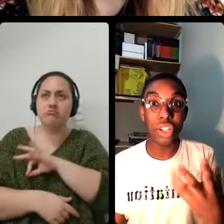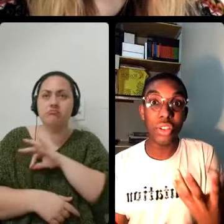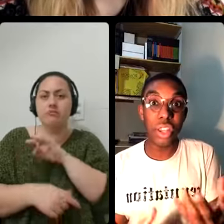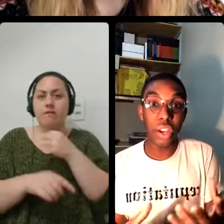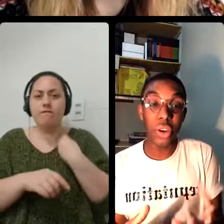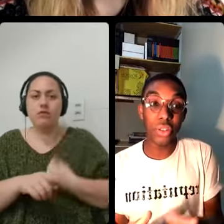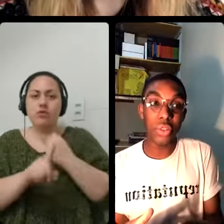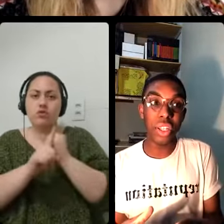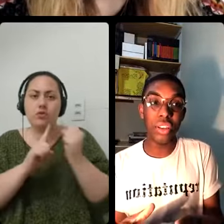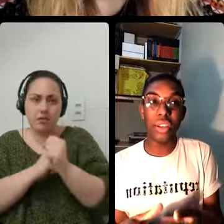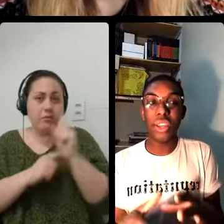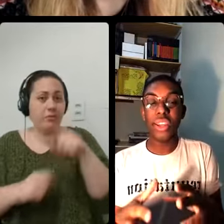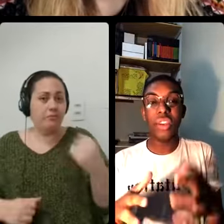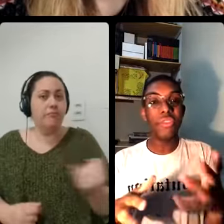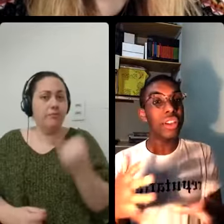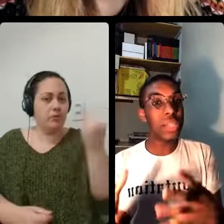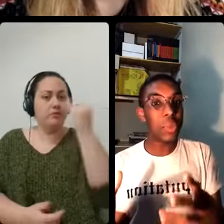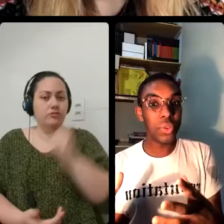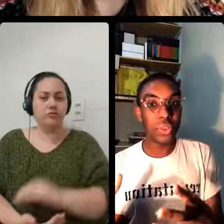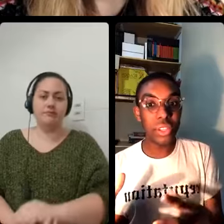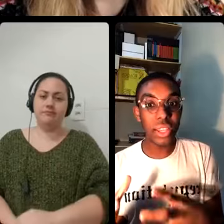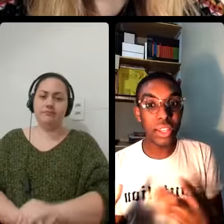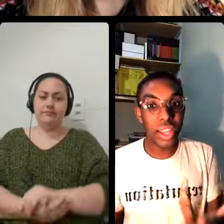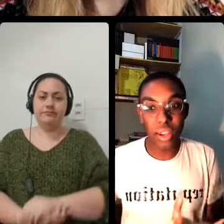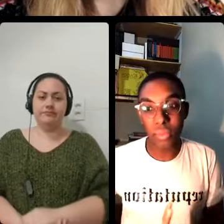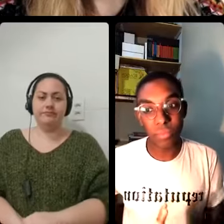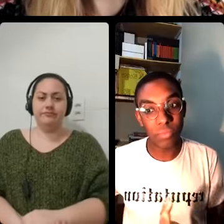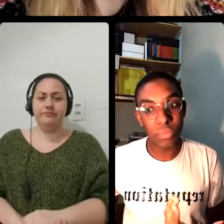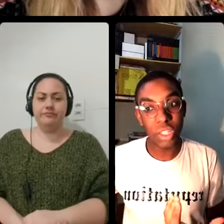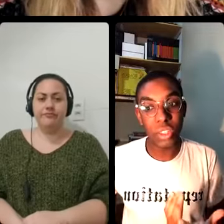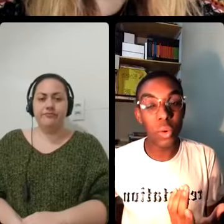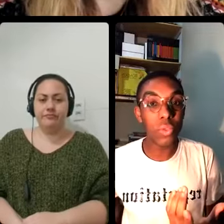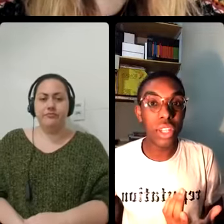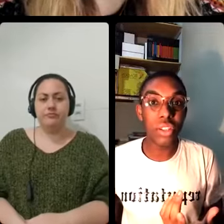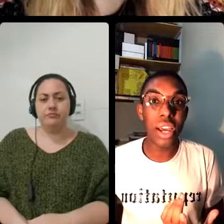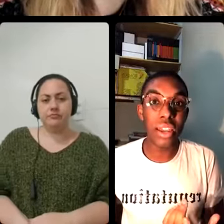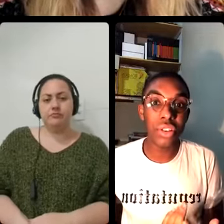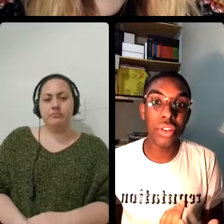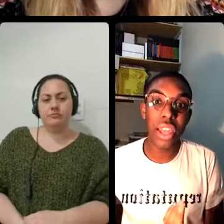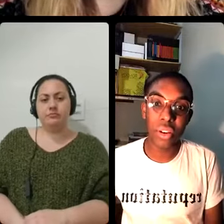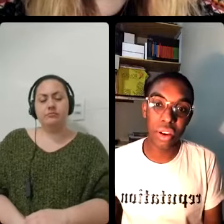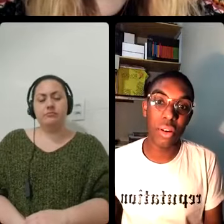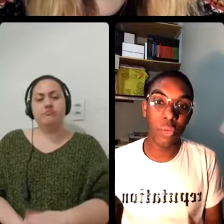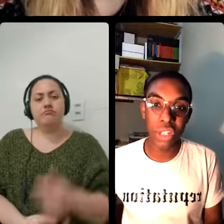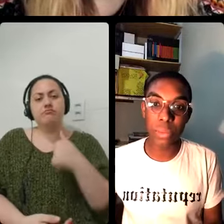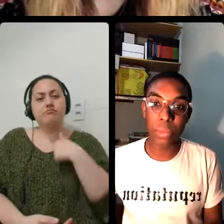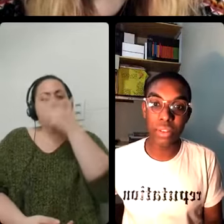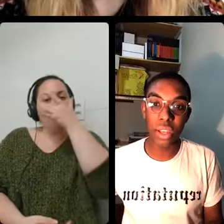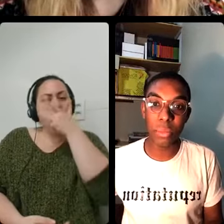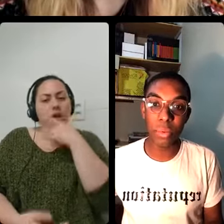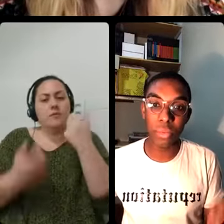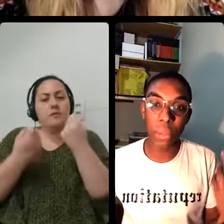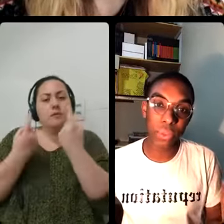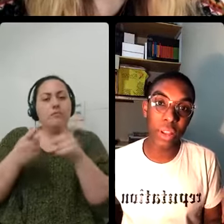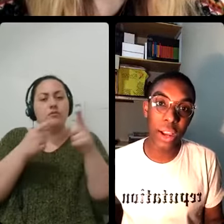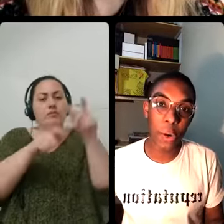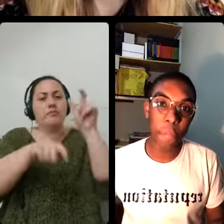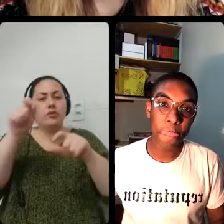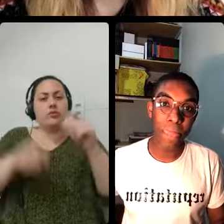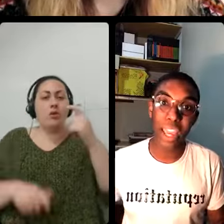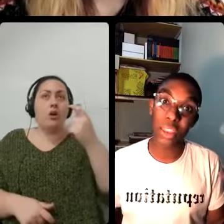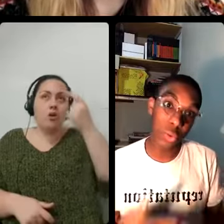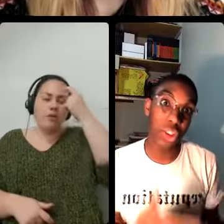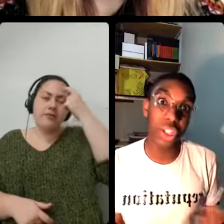enfim, eu acho que fazer as pessoas entenderem e se conscientizarem. A gente tem agora na UFIXPA, por exemplo, que é muito